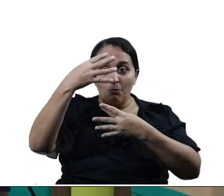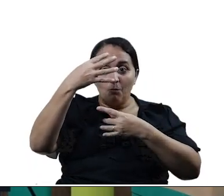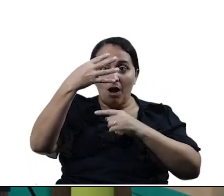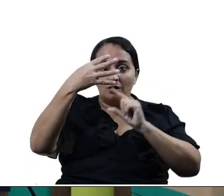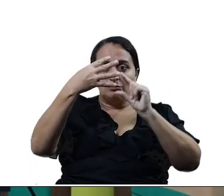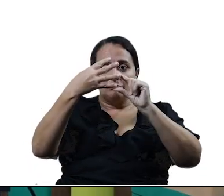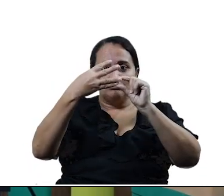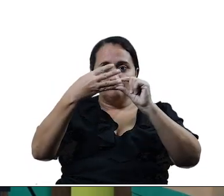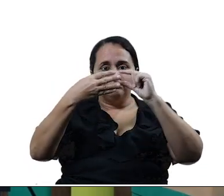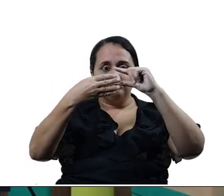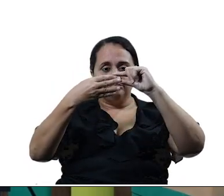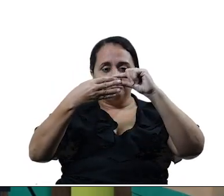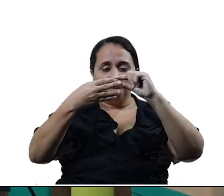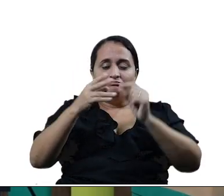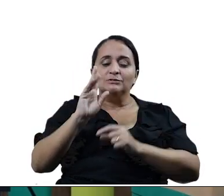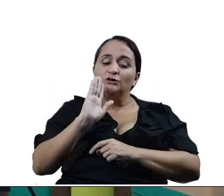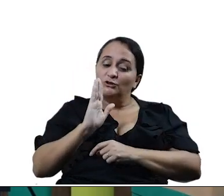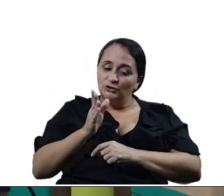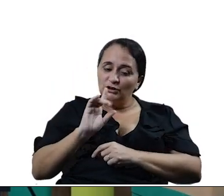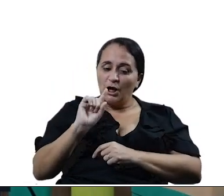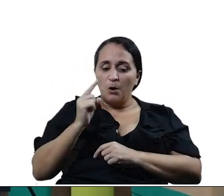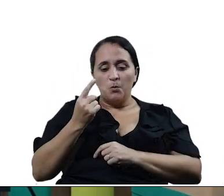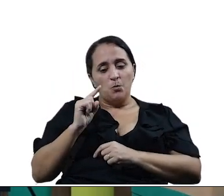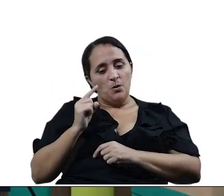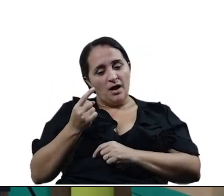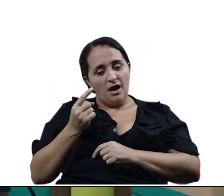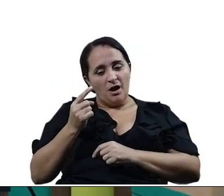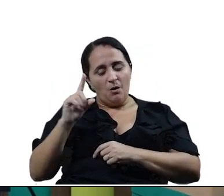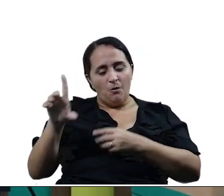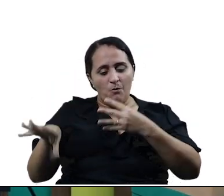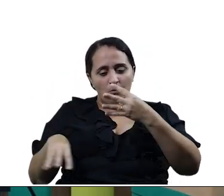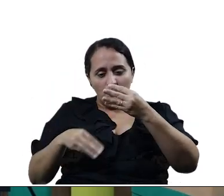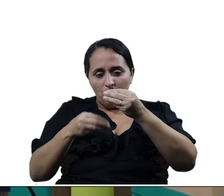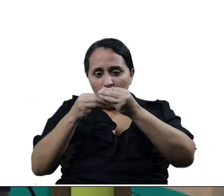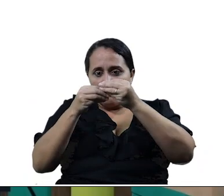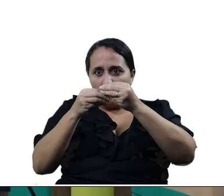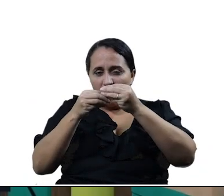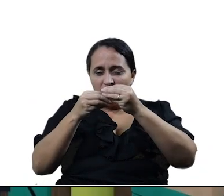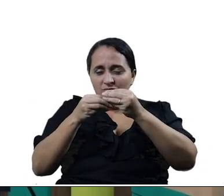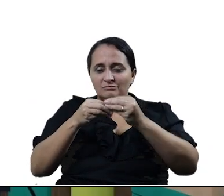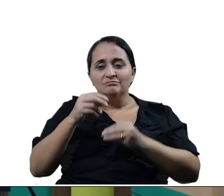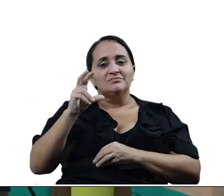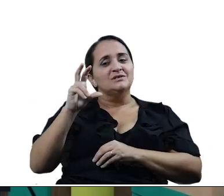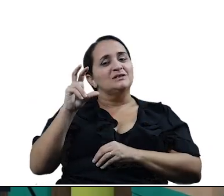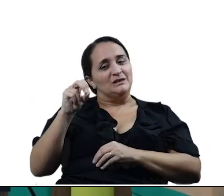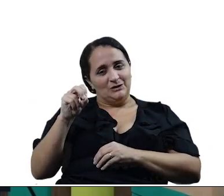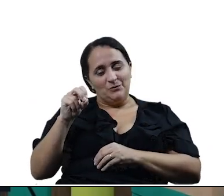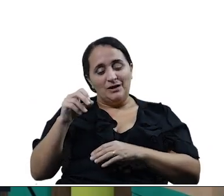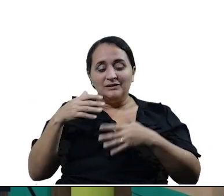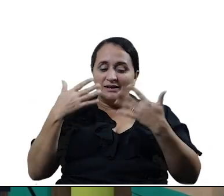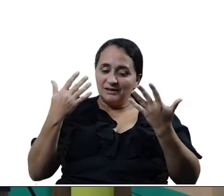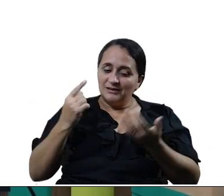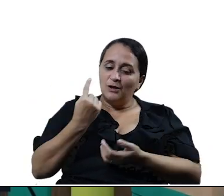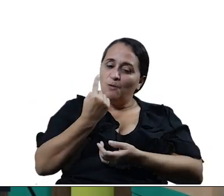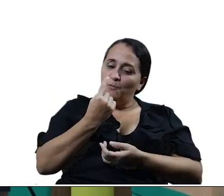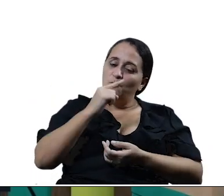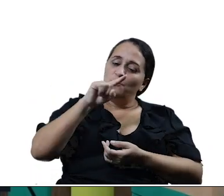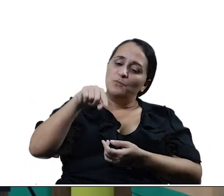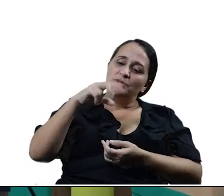R$1. Com mais essas duas, me dá 50. Então, eu tenho R$1,50